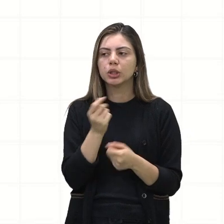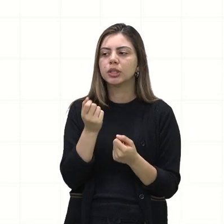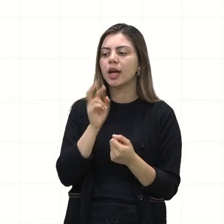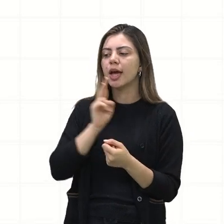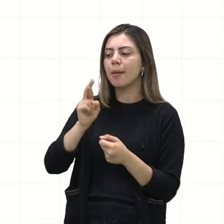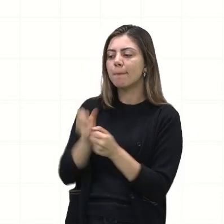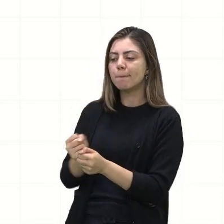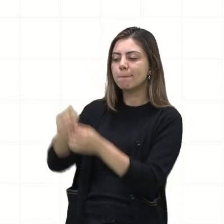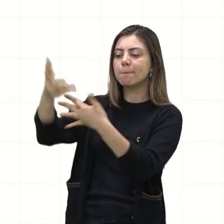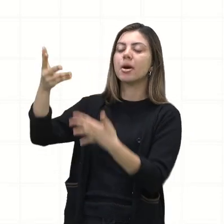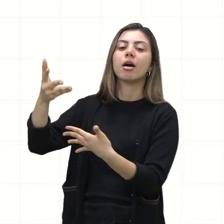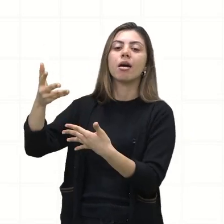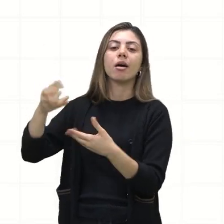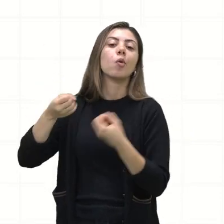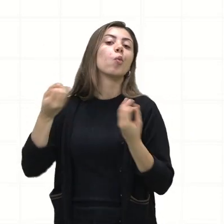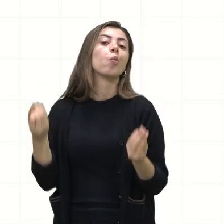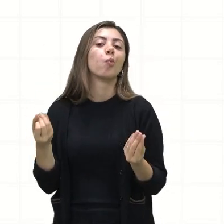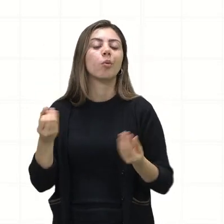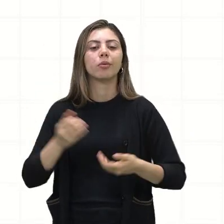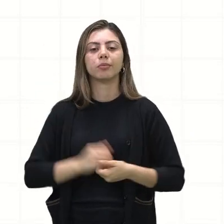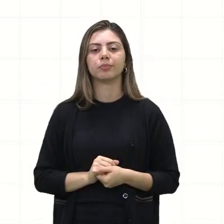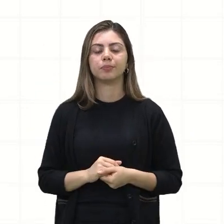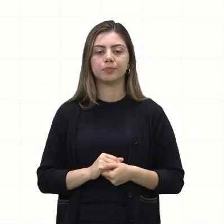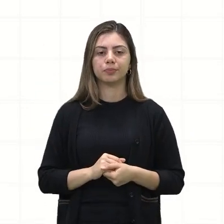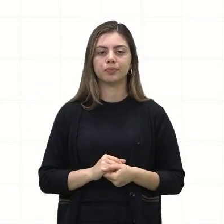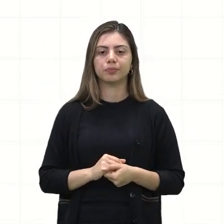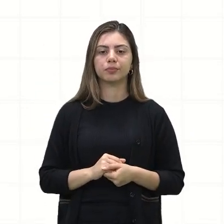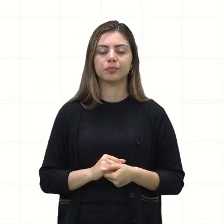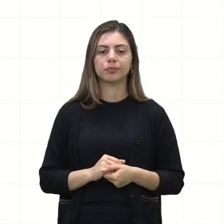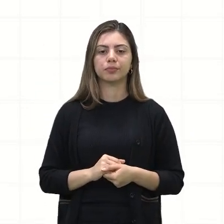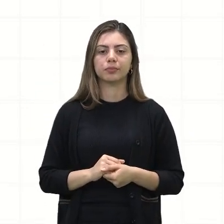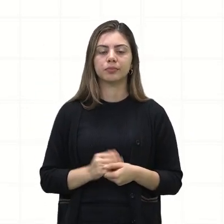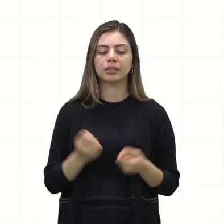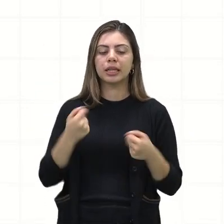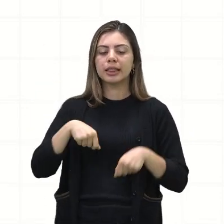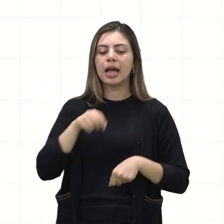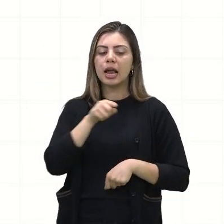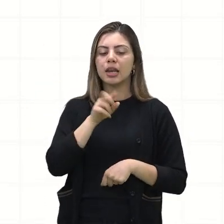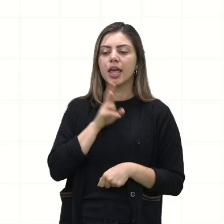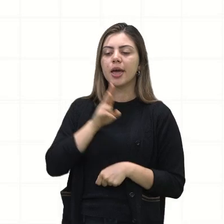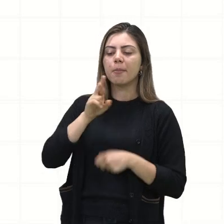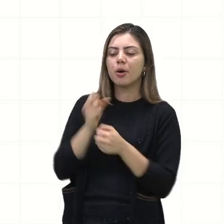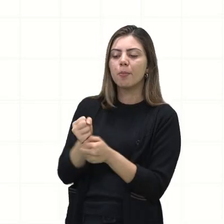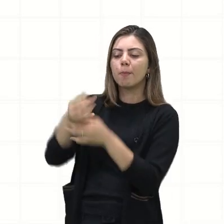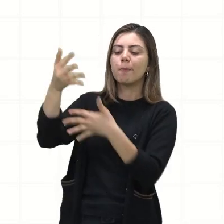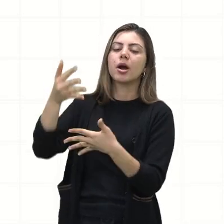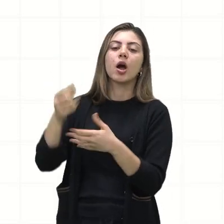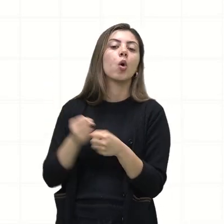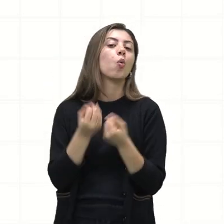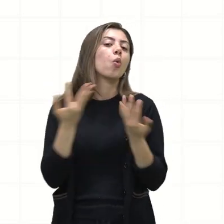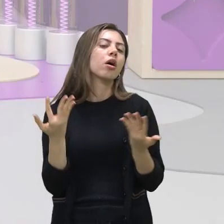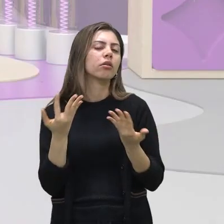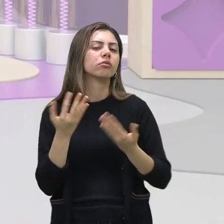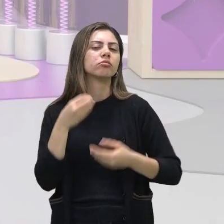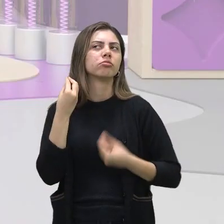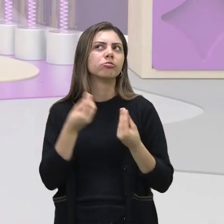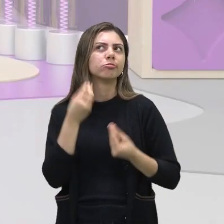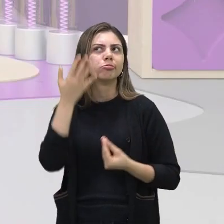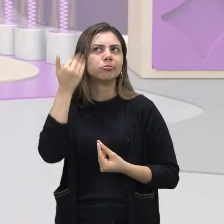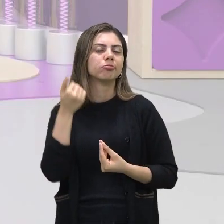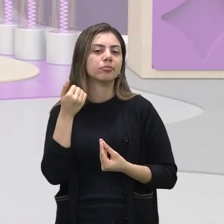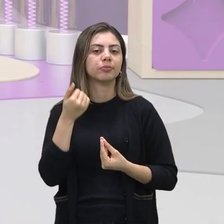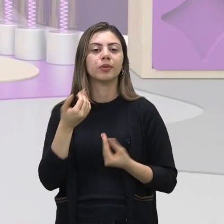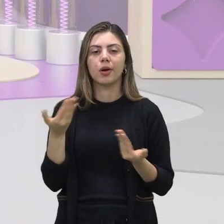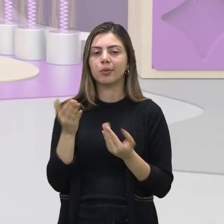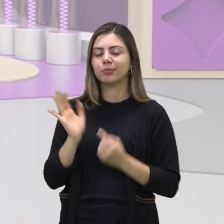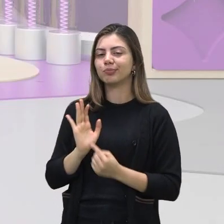ficarão voltadas para cima? E quantos resultados são possíveis? Olha aqui comigo. Eu já